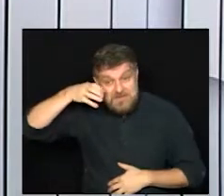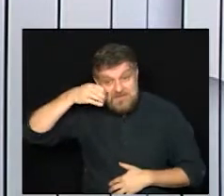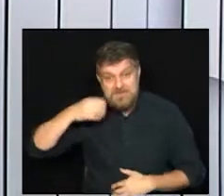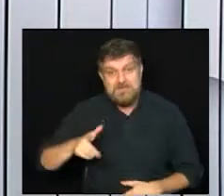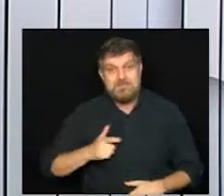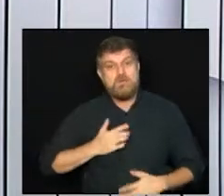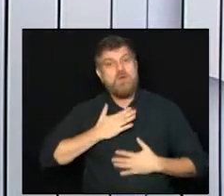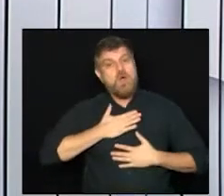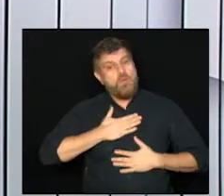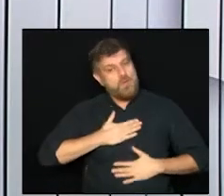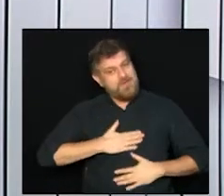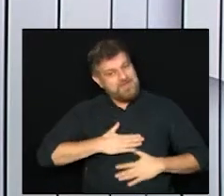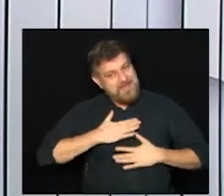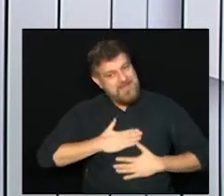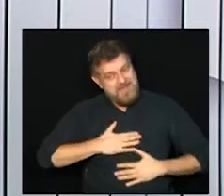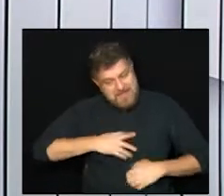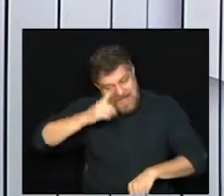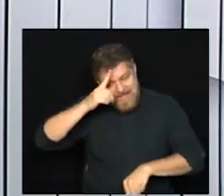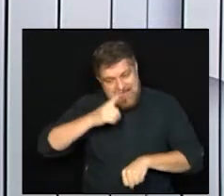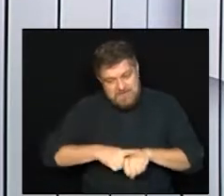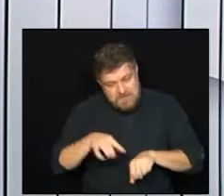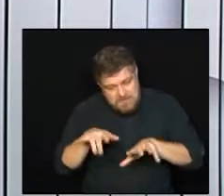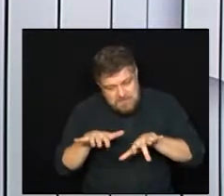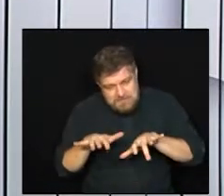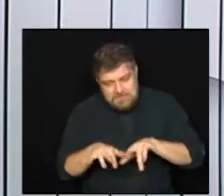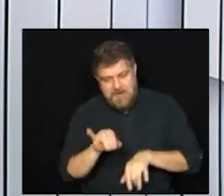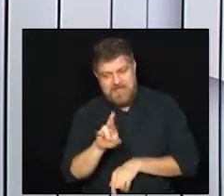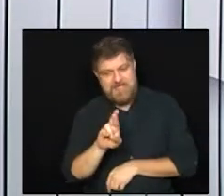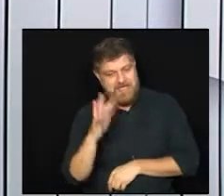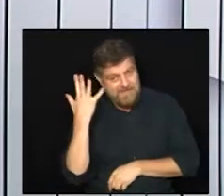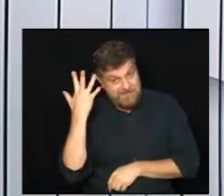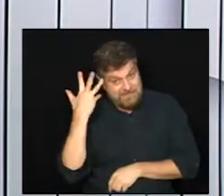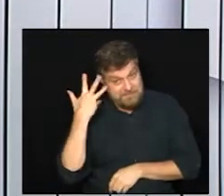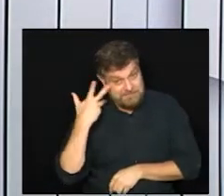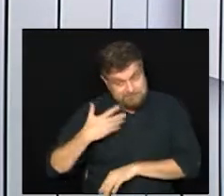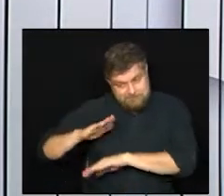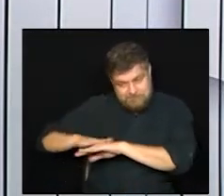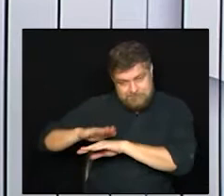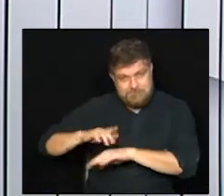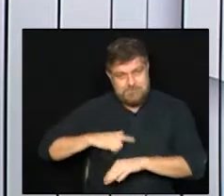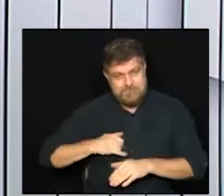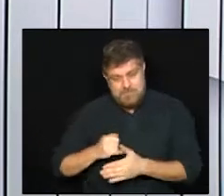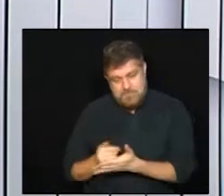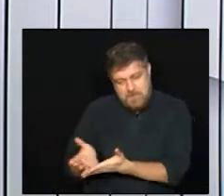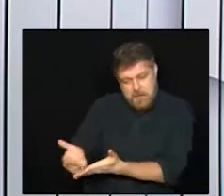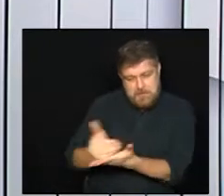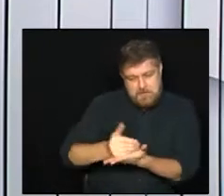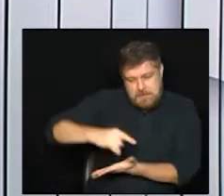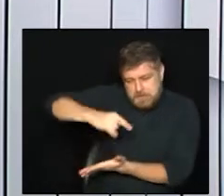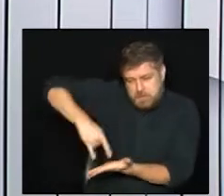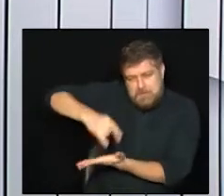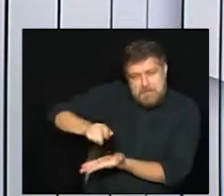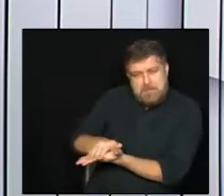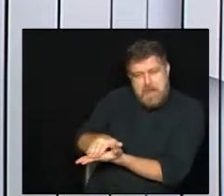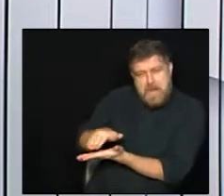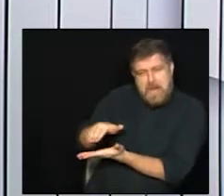muita calma mesmo para fazer a declaração do imposto de renda, recolher todos os documentos, faça com calma. A gente tem